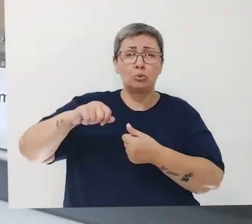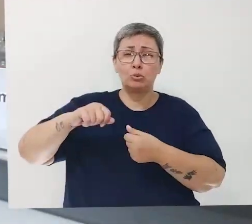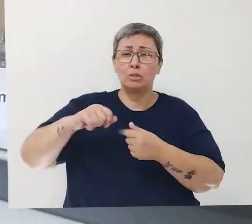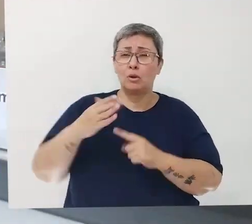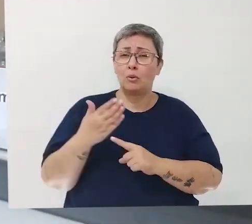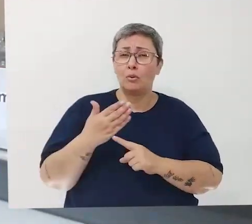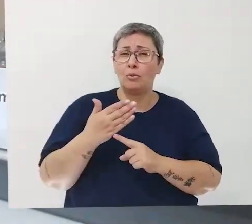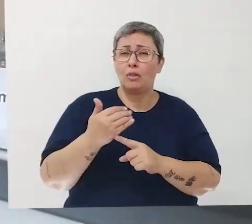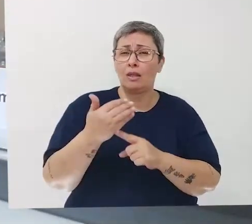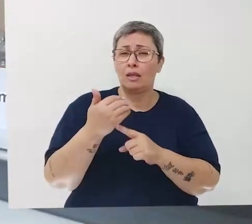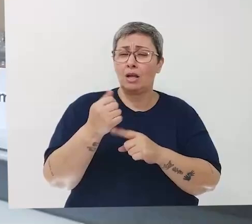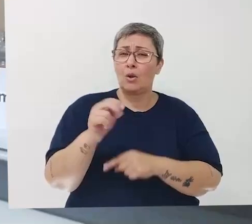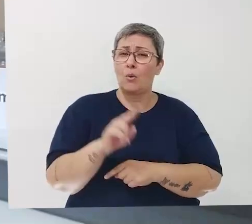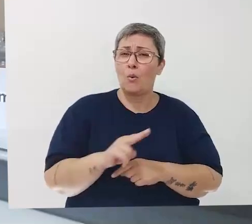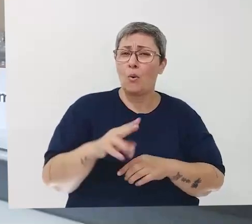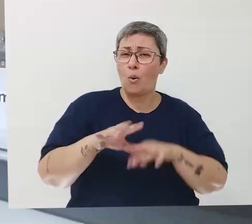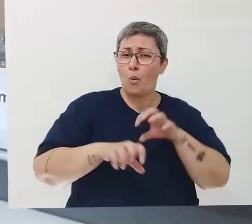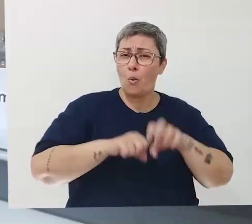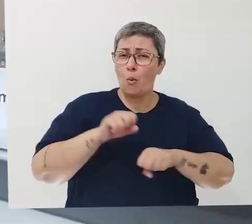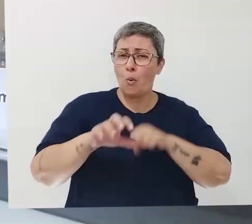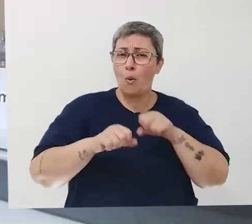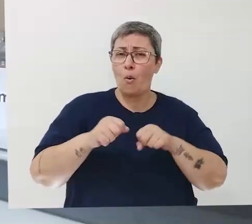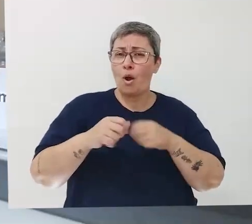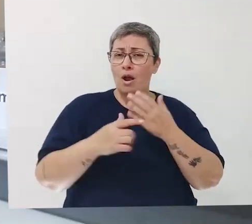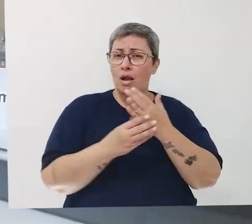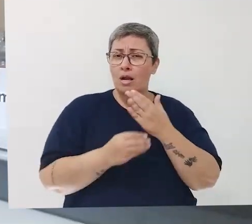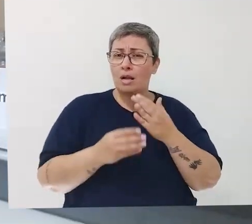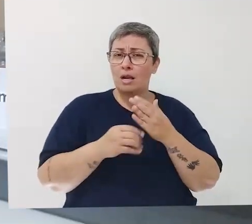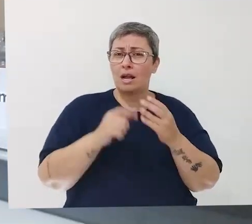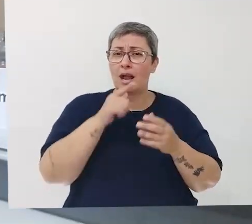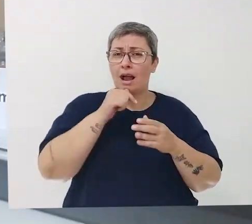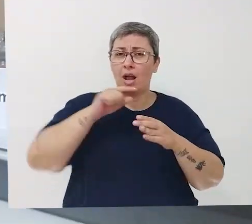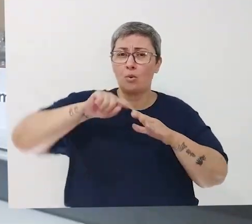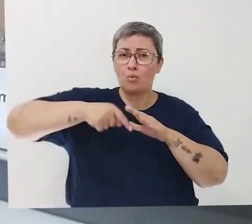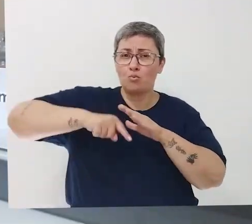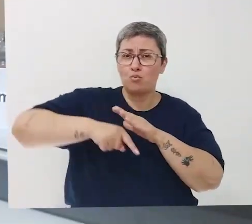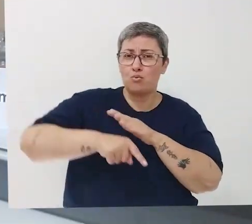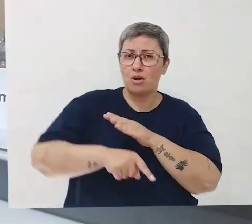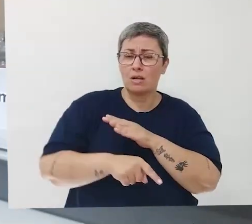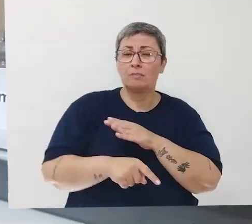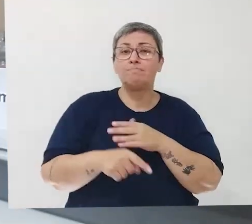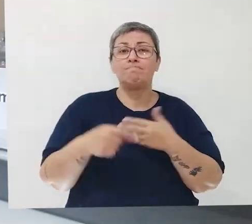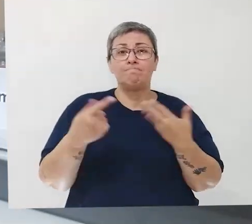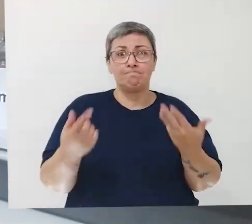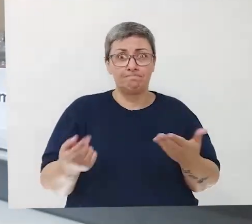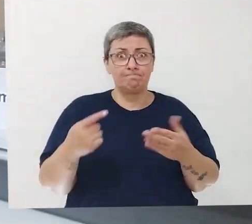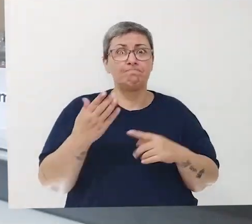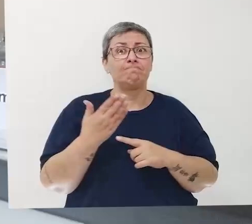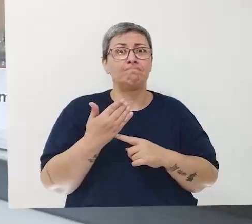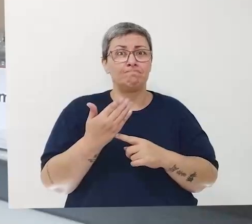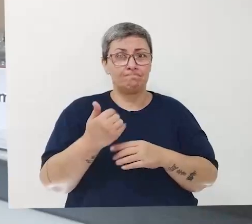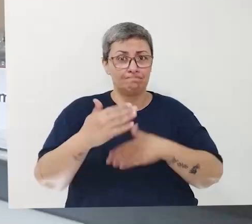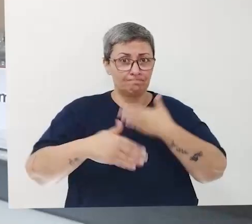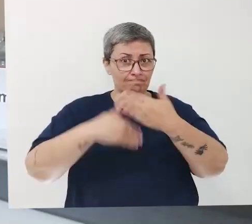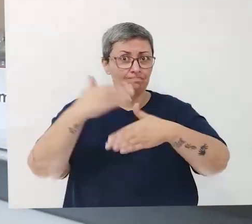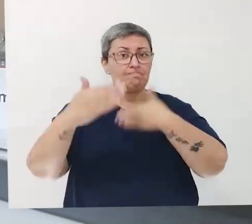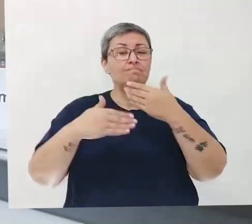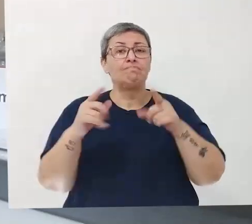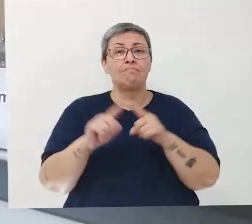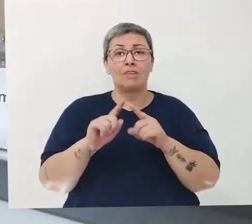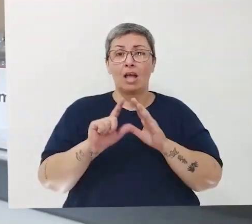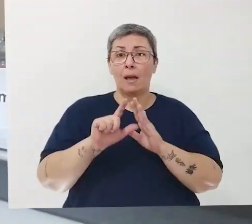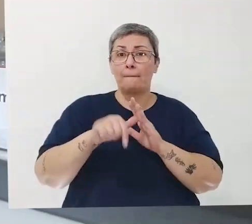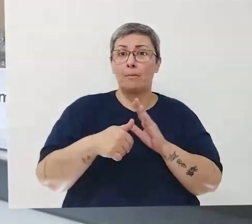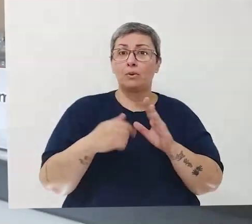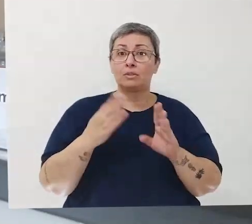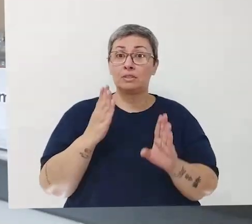para a exploração e produção do petróleo em águas profundas. Essa tecnologia é desenvolvida após